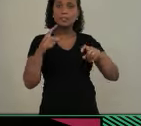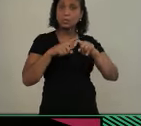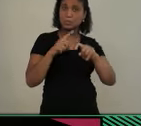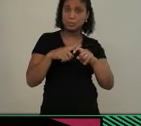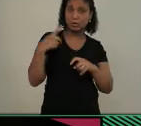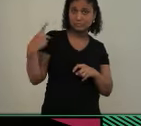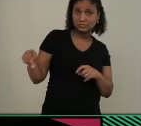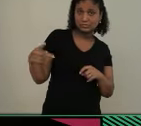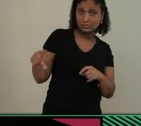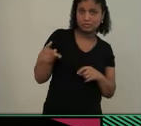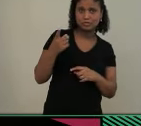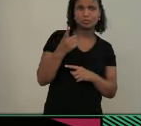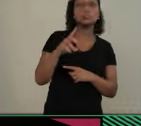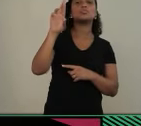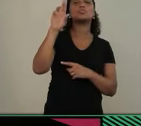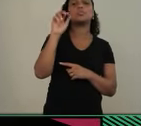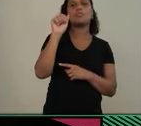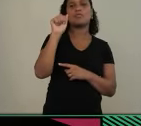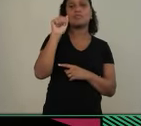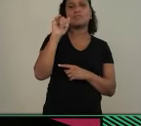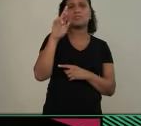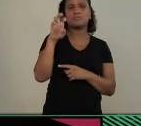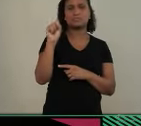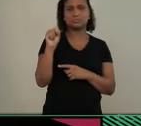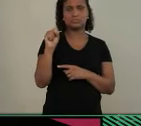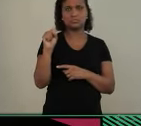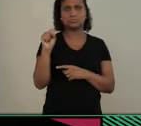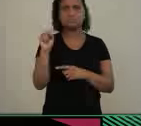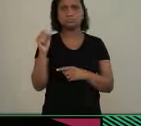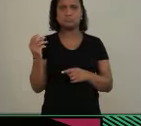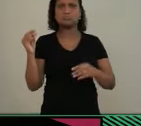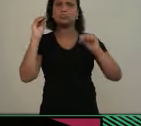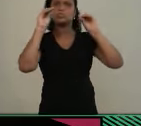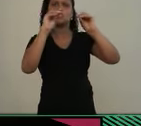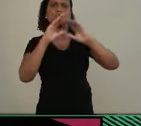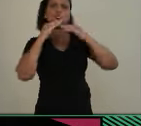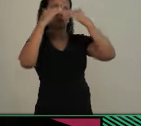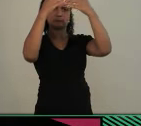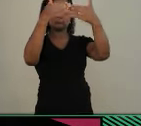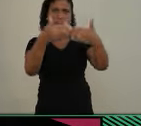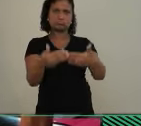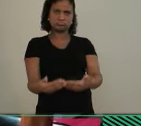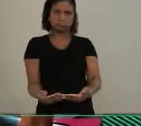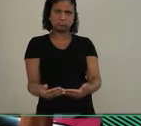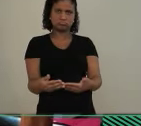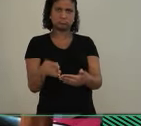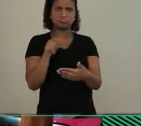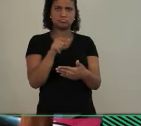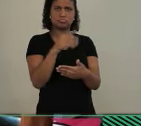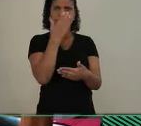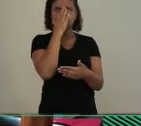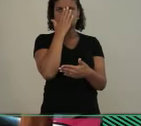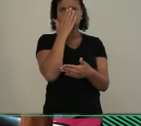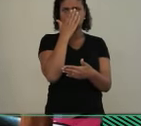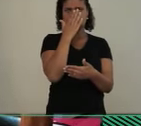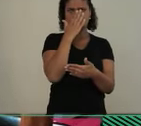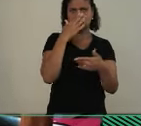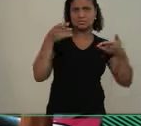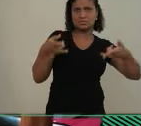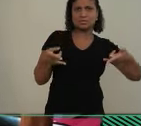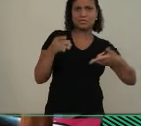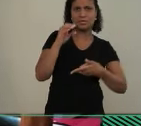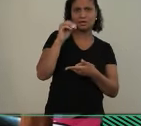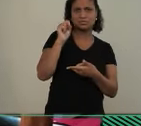crianças que tiveram problemas no nascimento, que genericamente se diz que é paralisia cerebral. Ela centrou principalmente